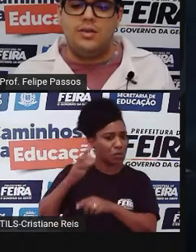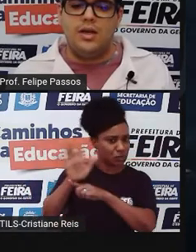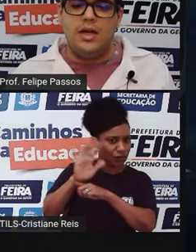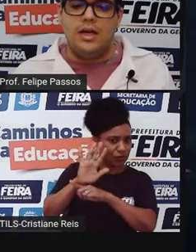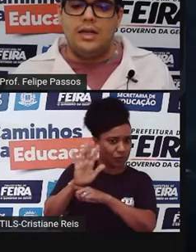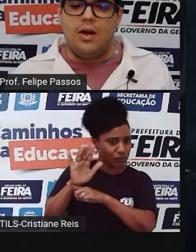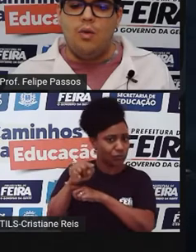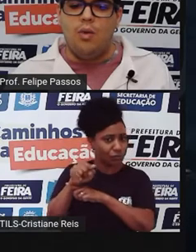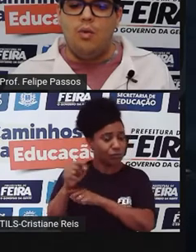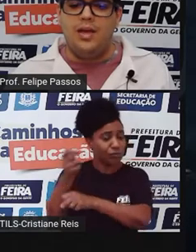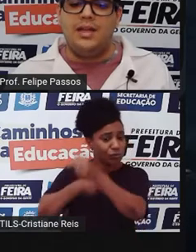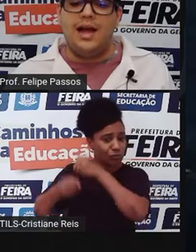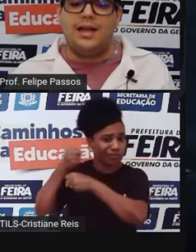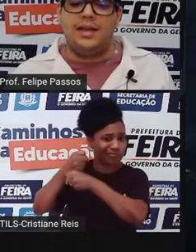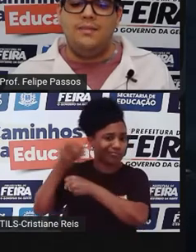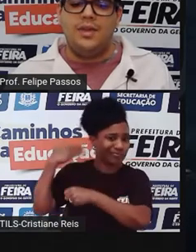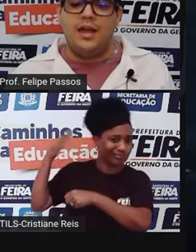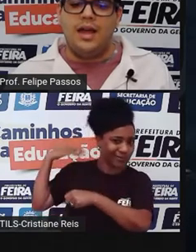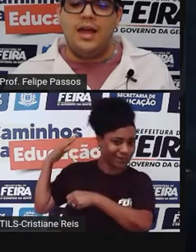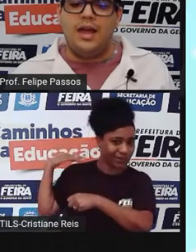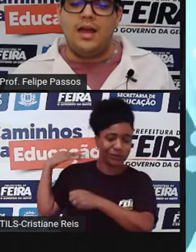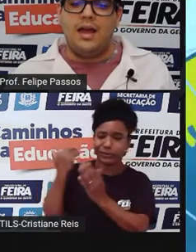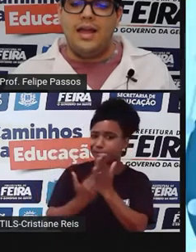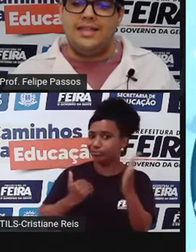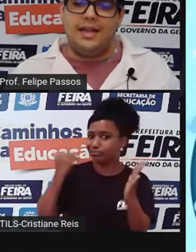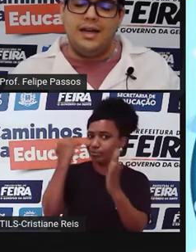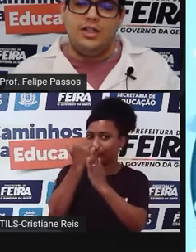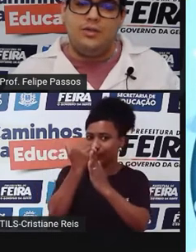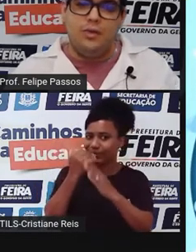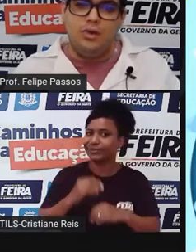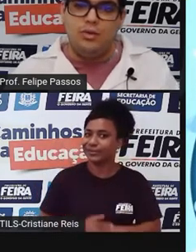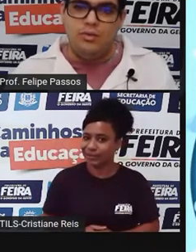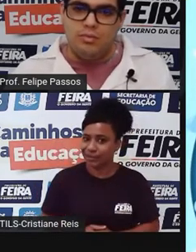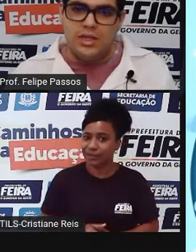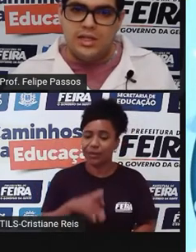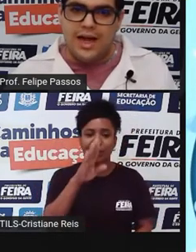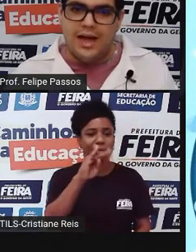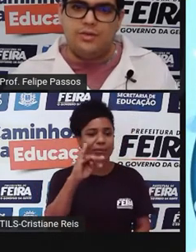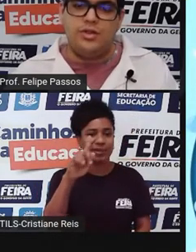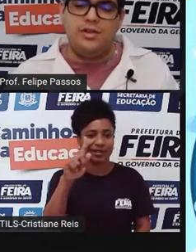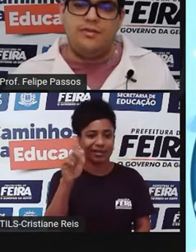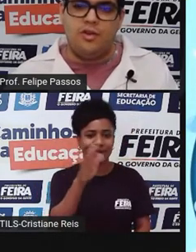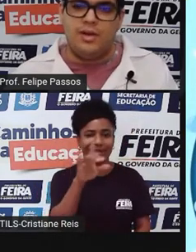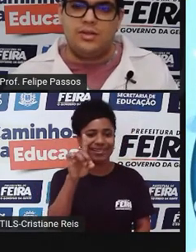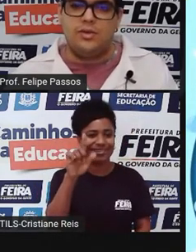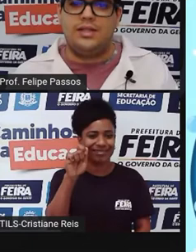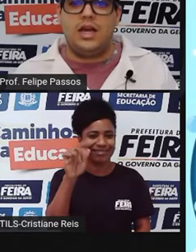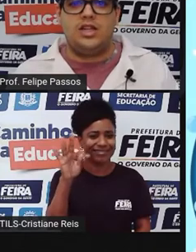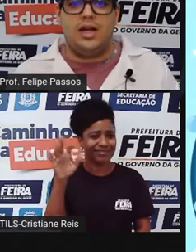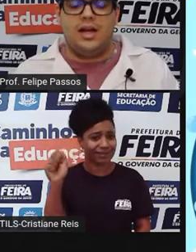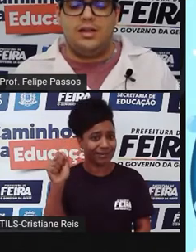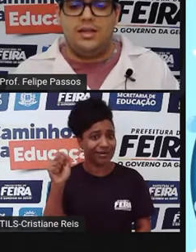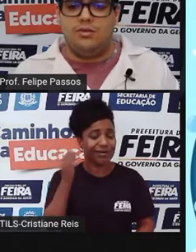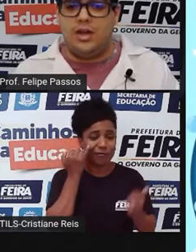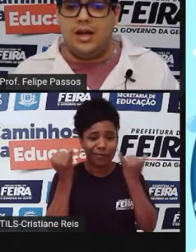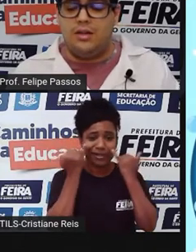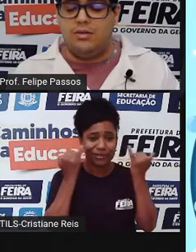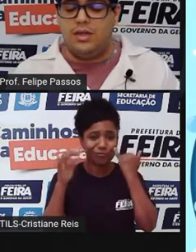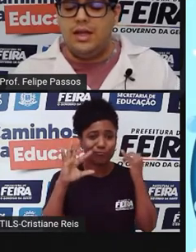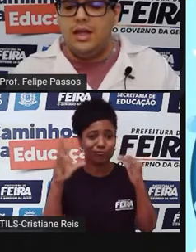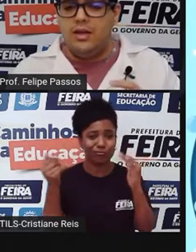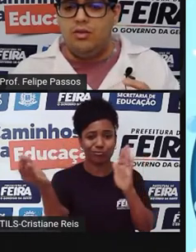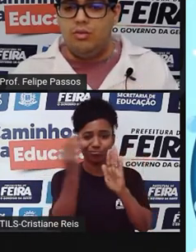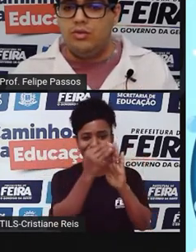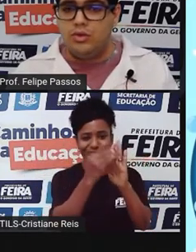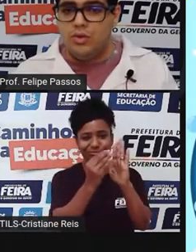do que isso. Então, o Big Data é esse grande volume de dados, de informações que, que são gerados,